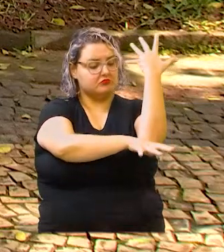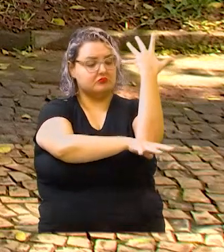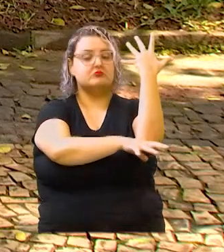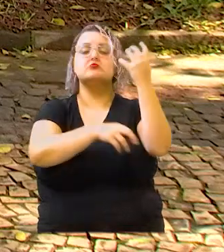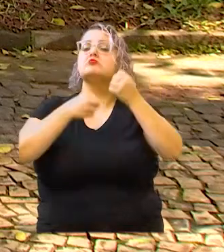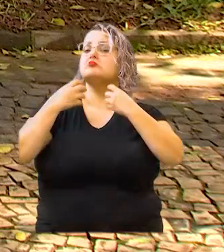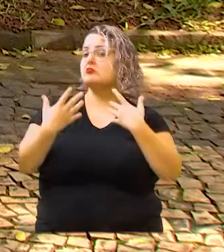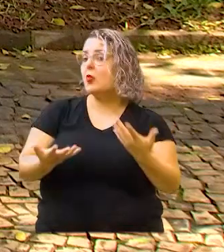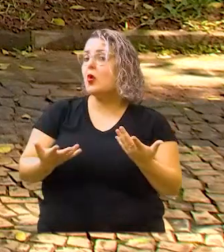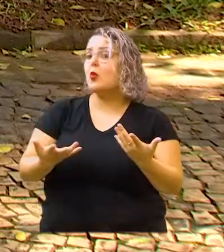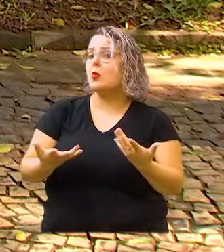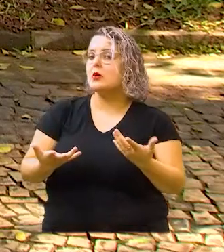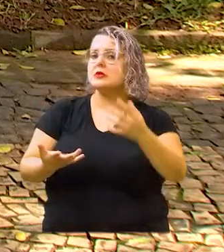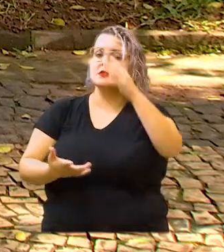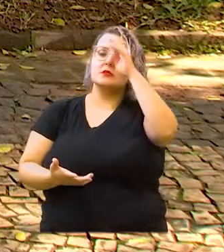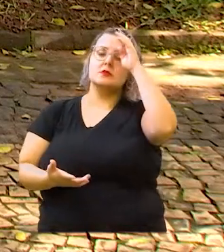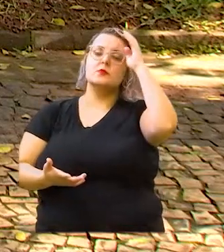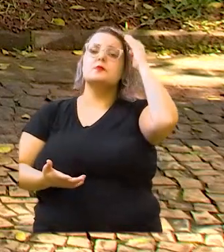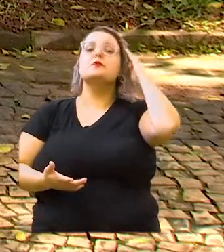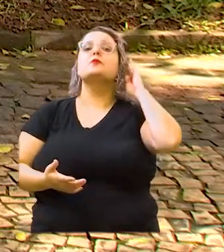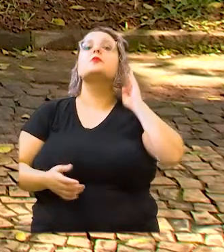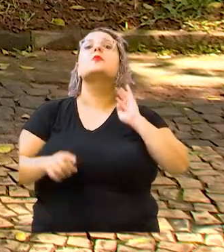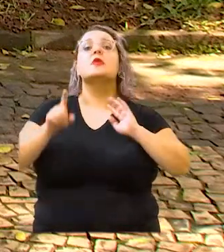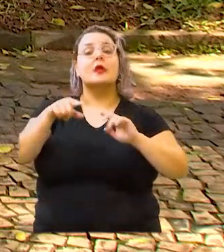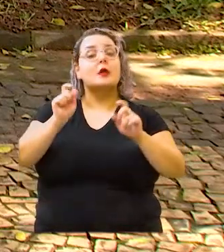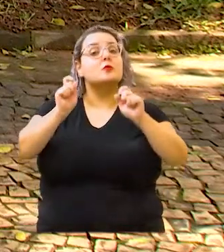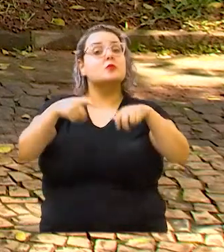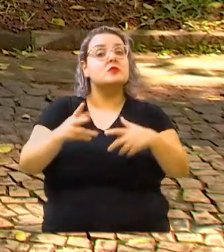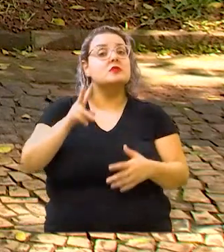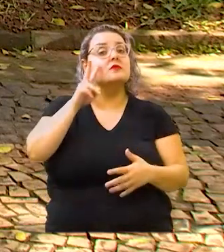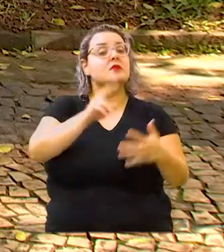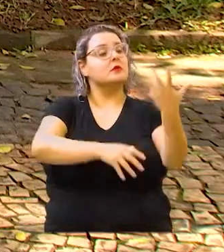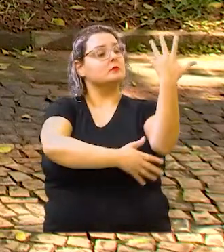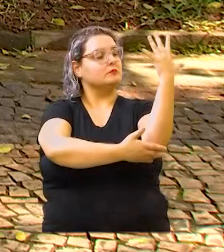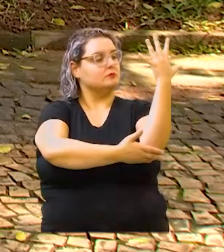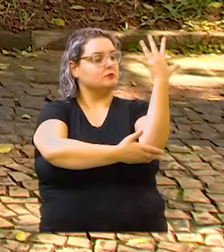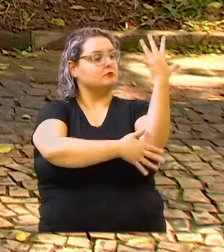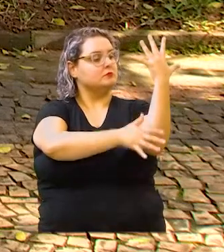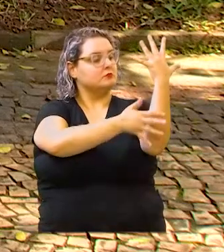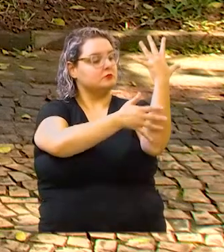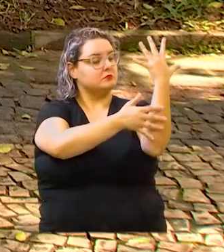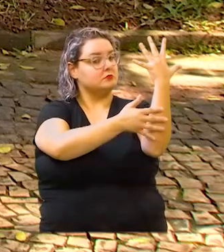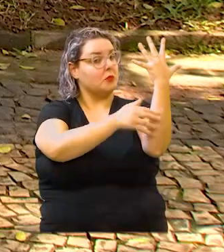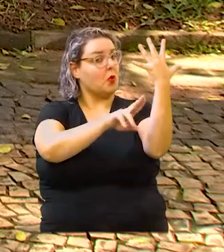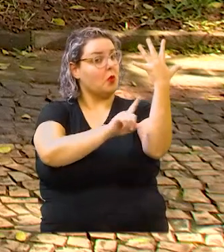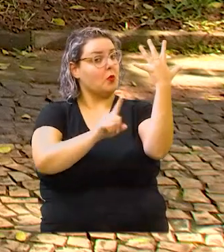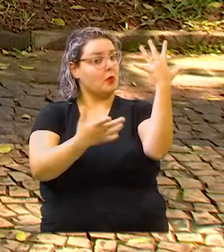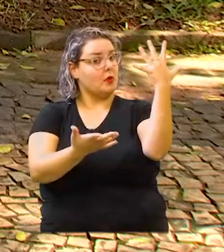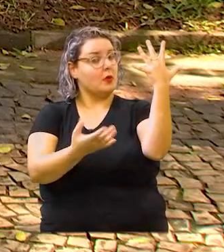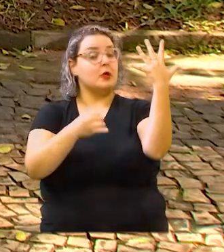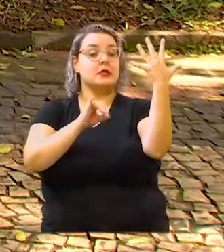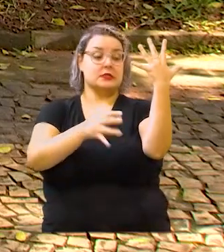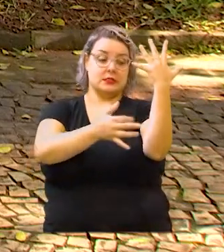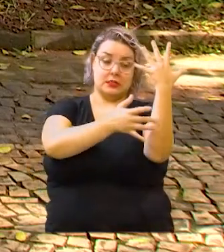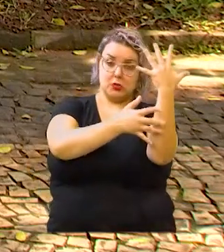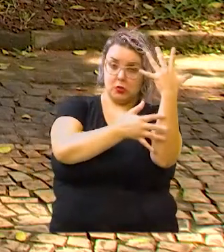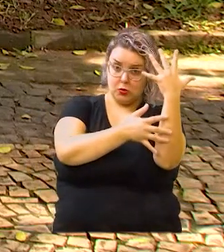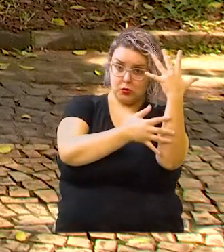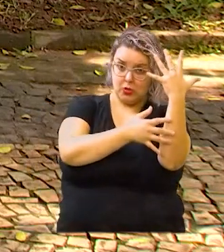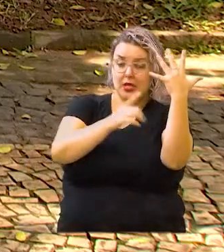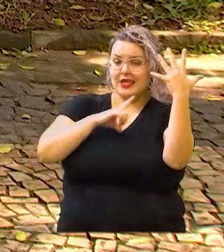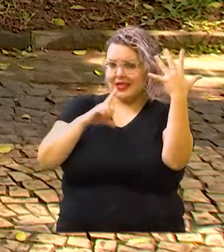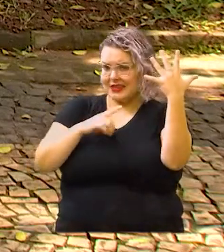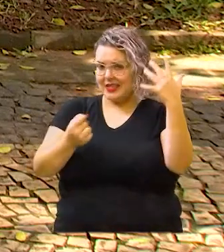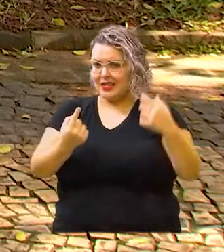boas condições, né? E aí é possível ver se a árvore está doente, uma vez se ela está doente,